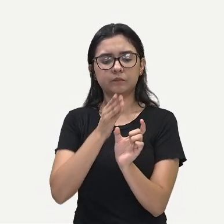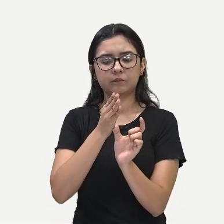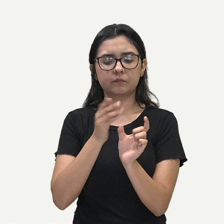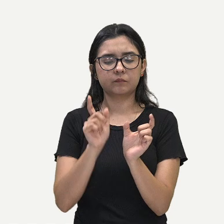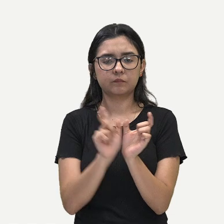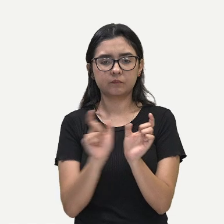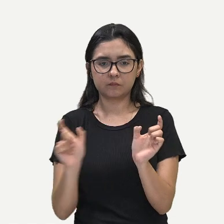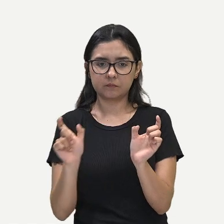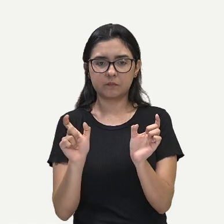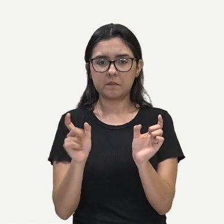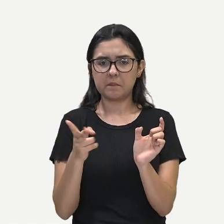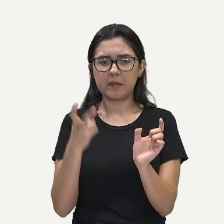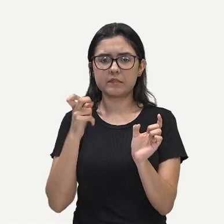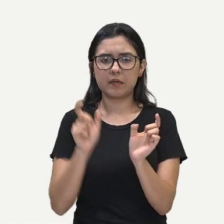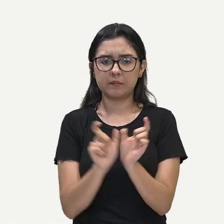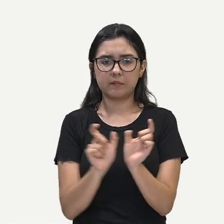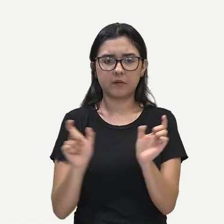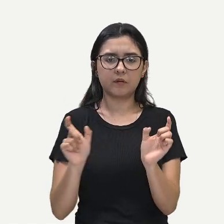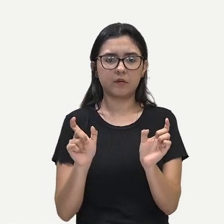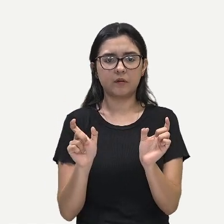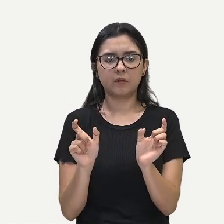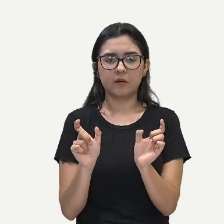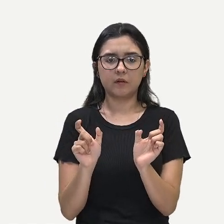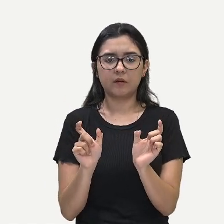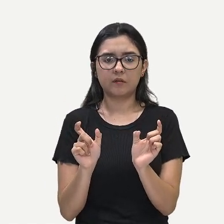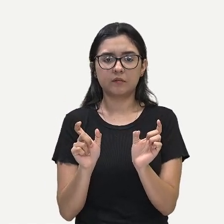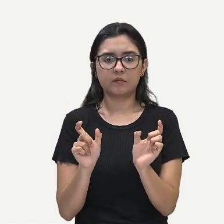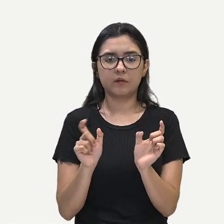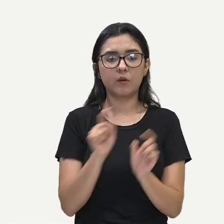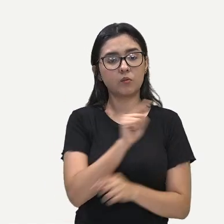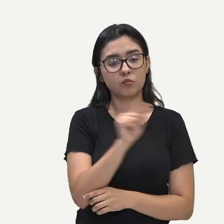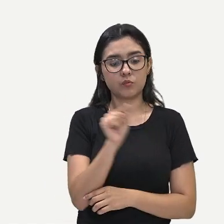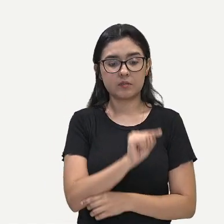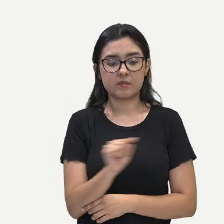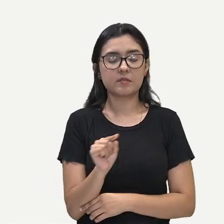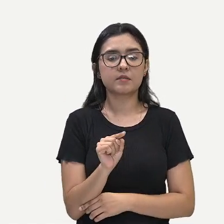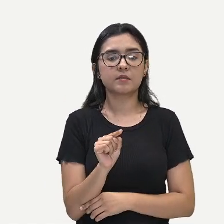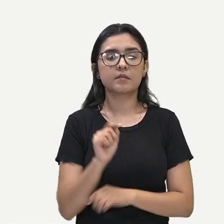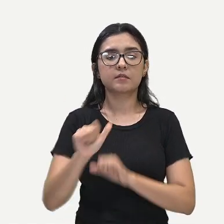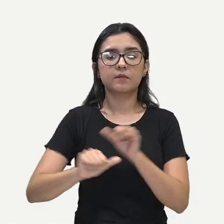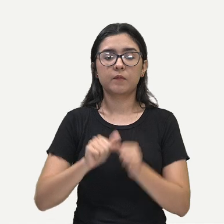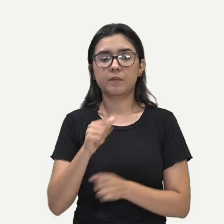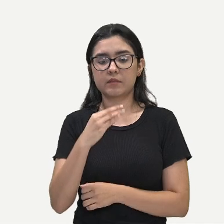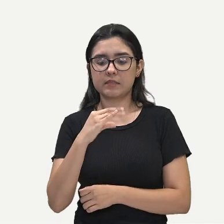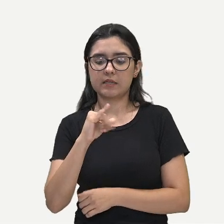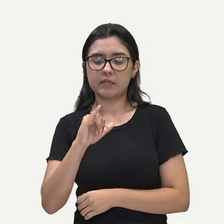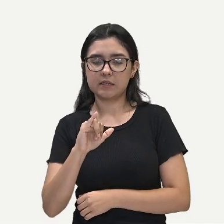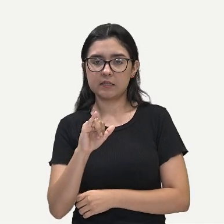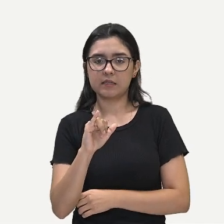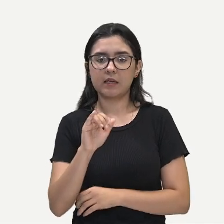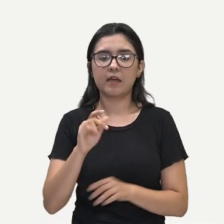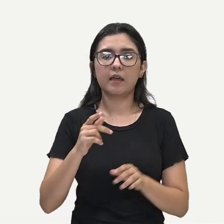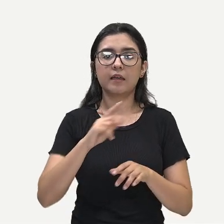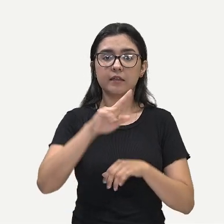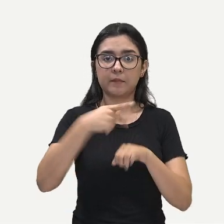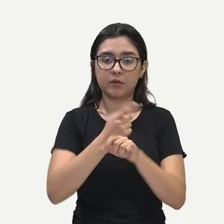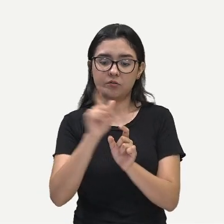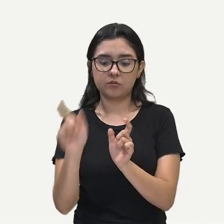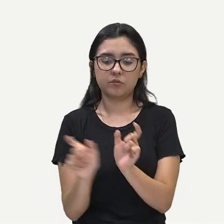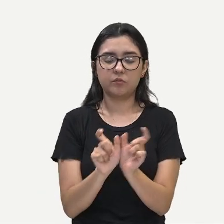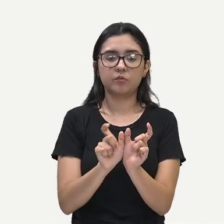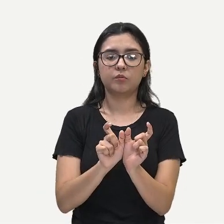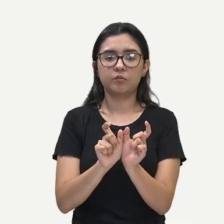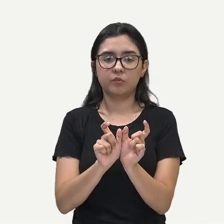dividirem, percebam que esse Z se transformou em CI e depois foi acrescentado o número